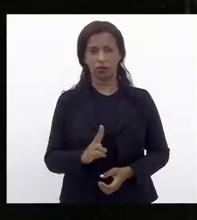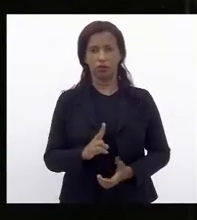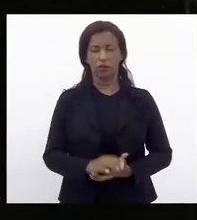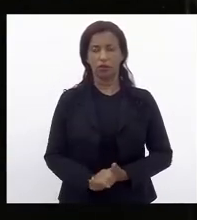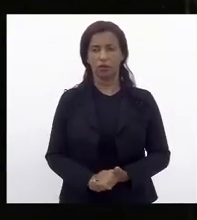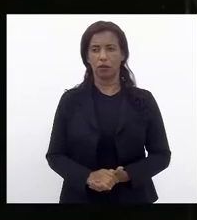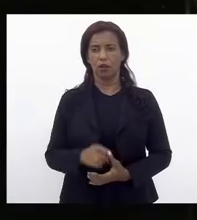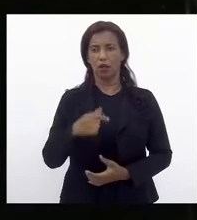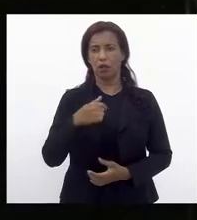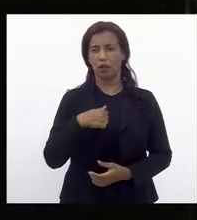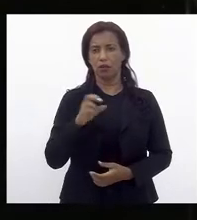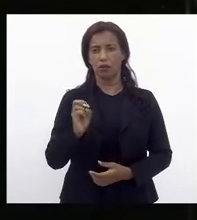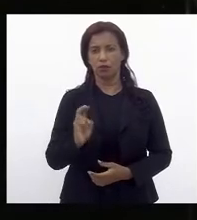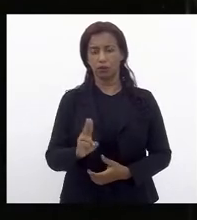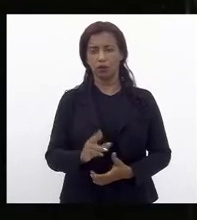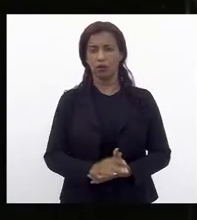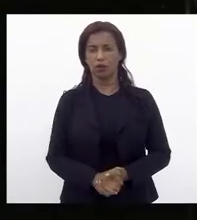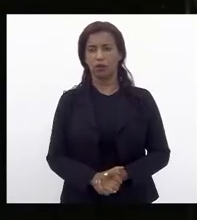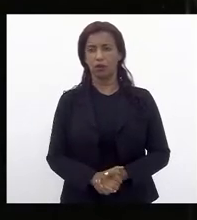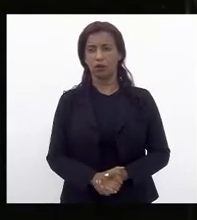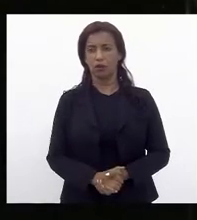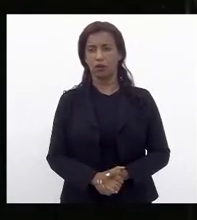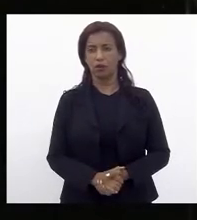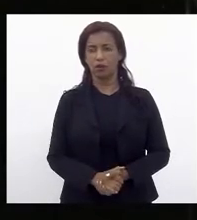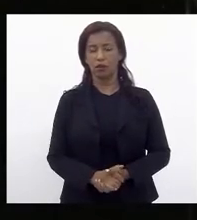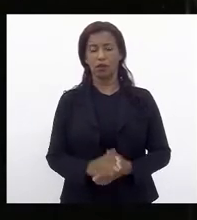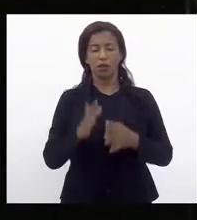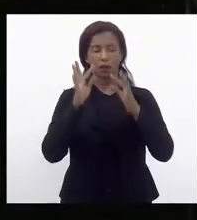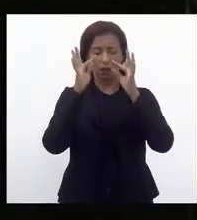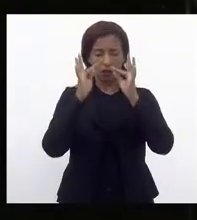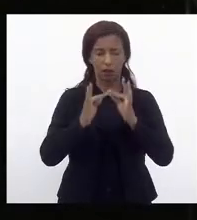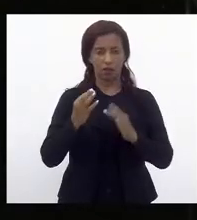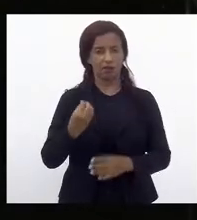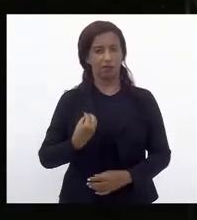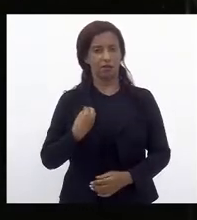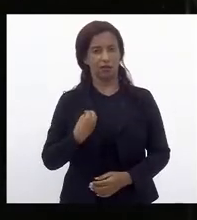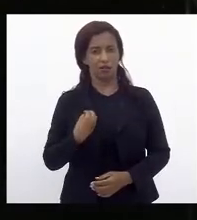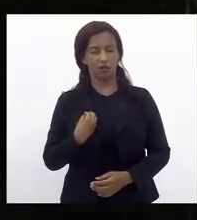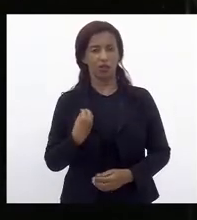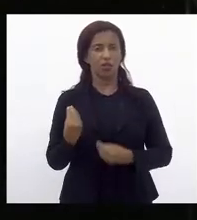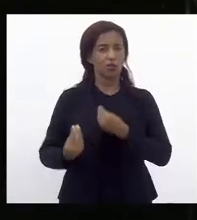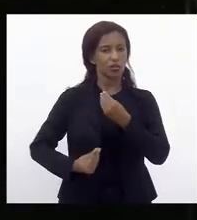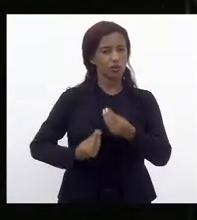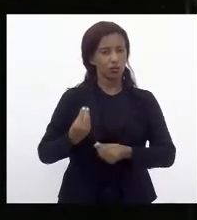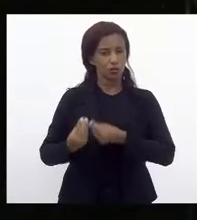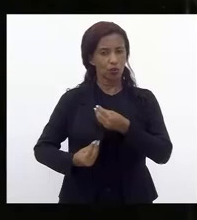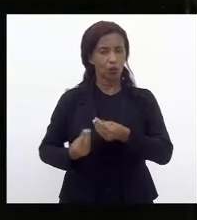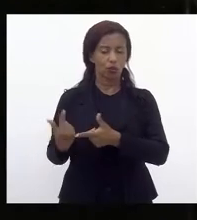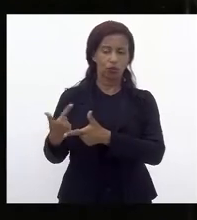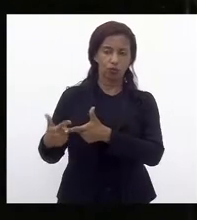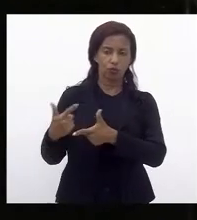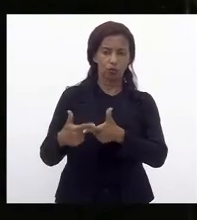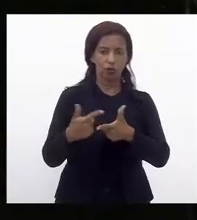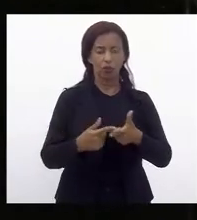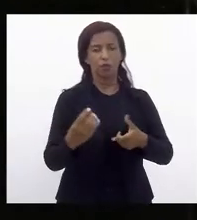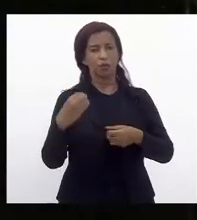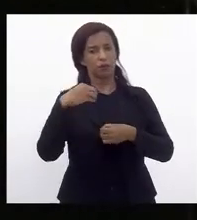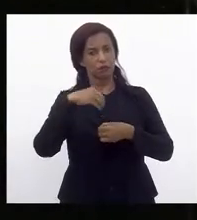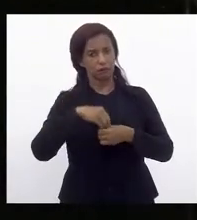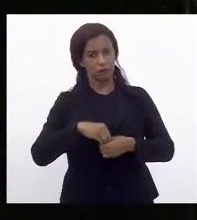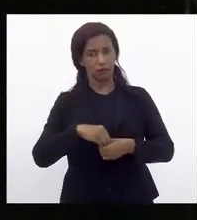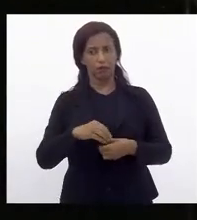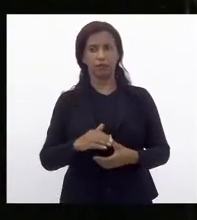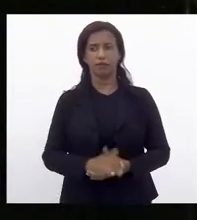eu sou, né, testemunha viva de como tivemos problemas internos